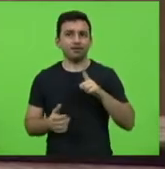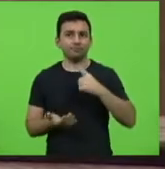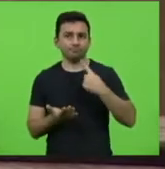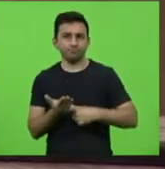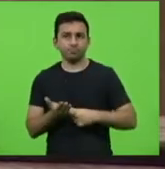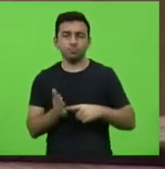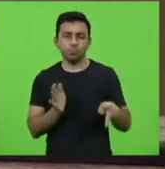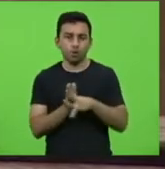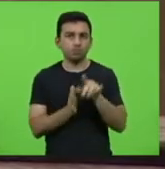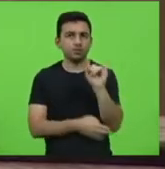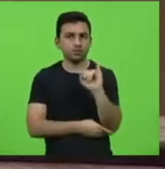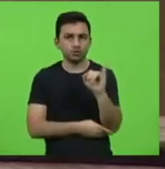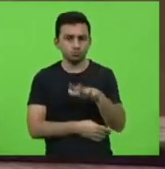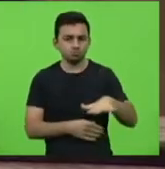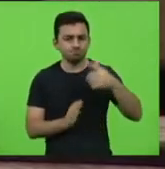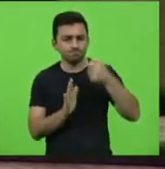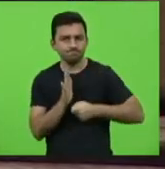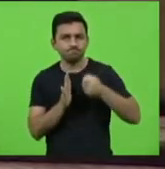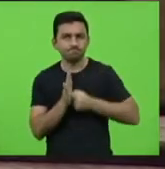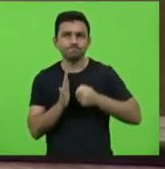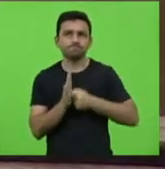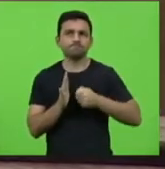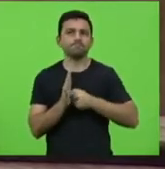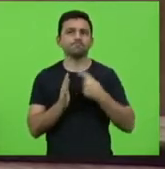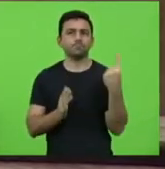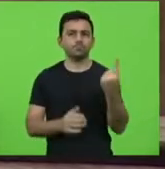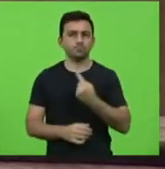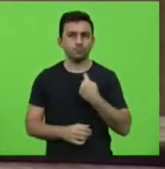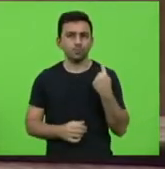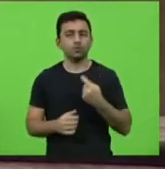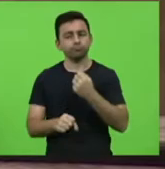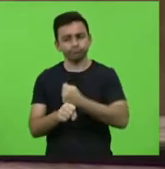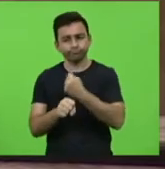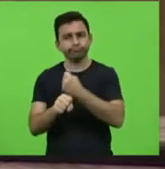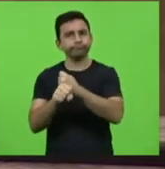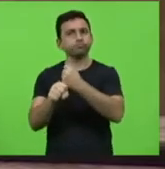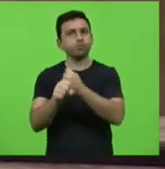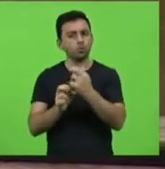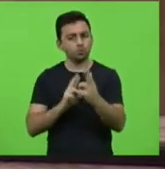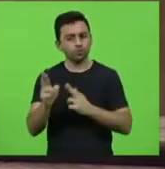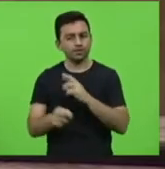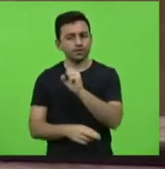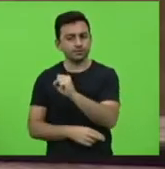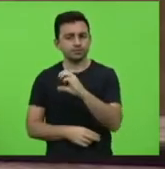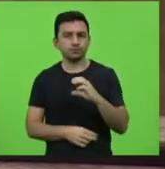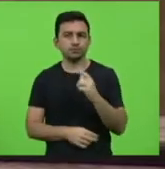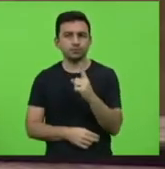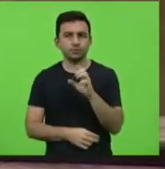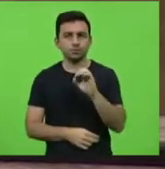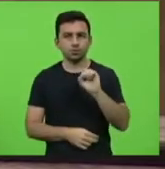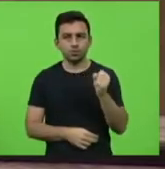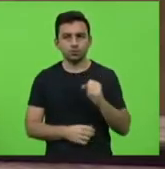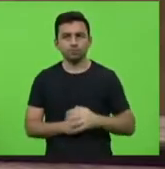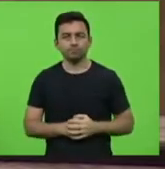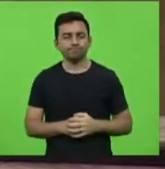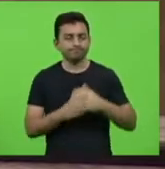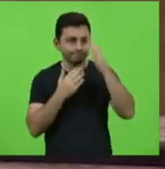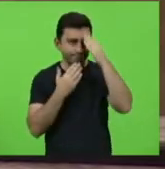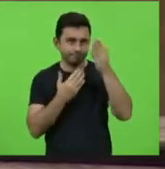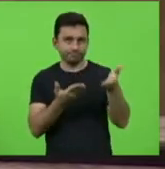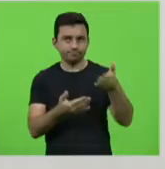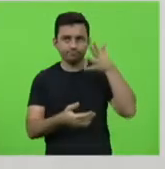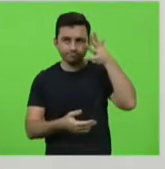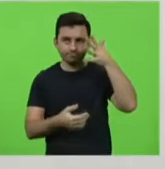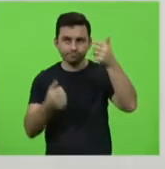Vale, né, na cobrança, efetivamente, das obras da rodovia SC-108. Obrigado. Obrigado pela parte, deputado.